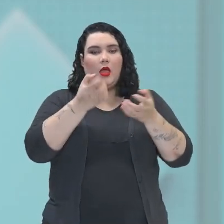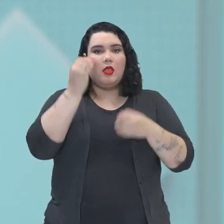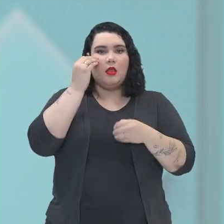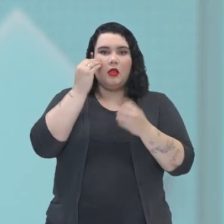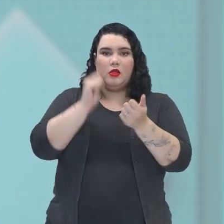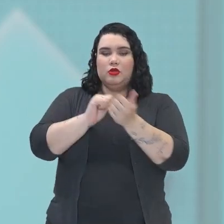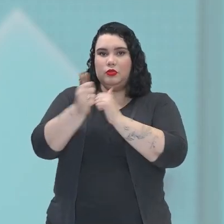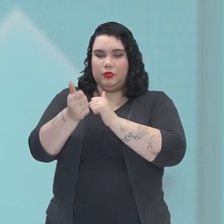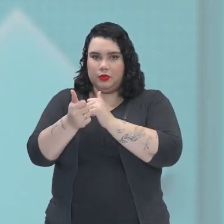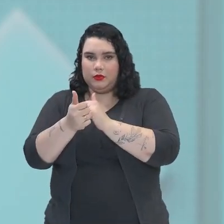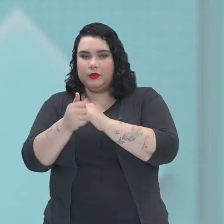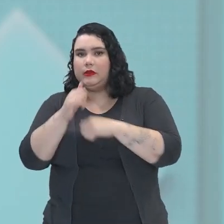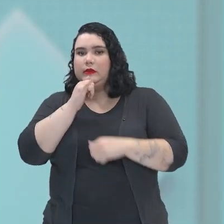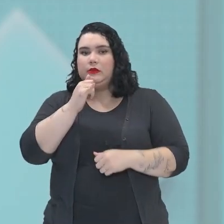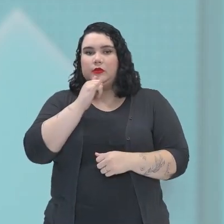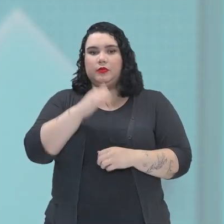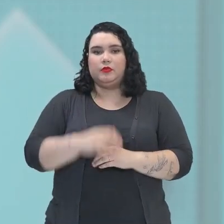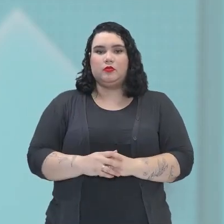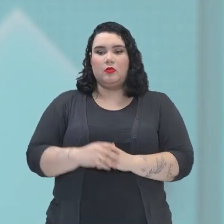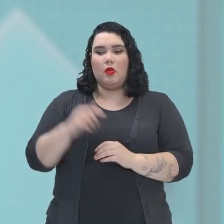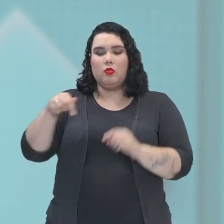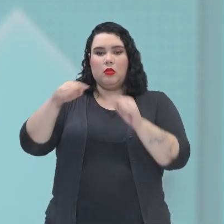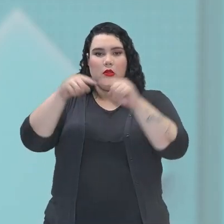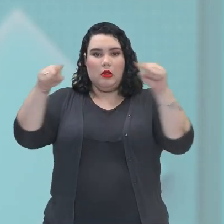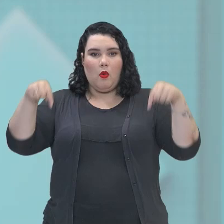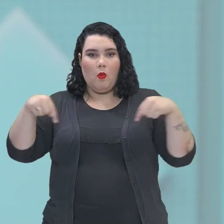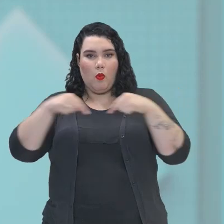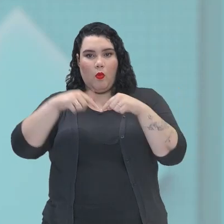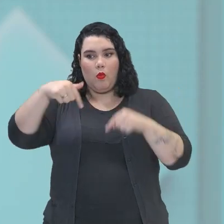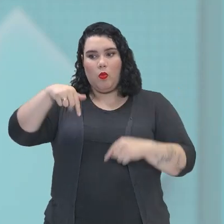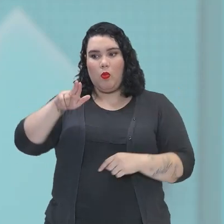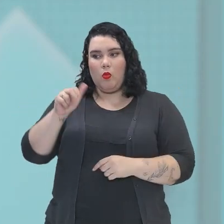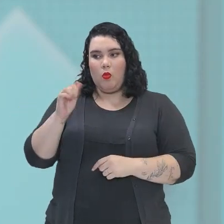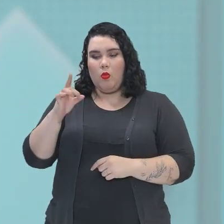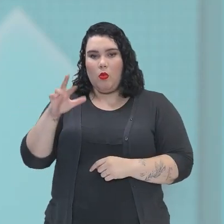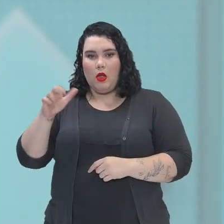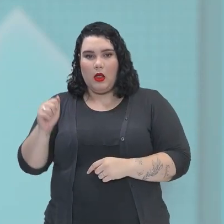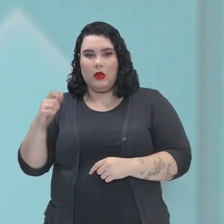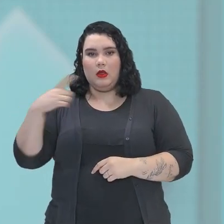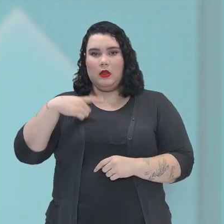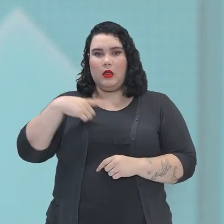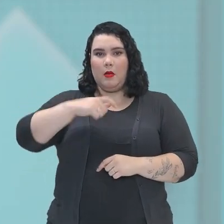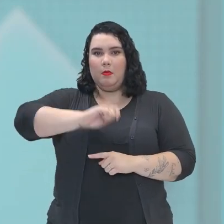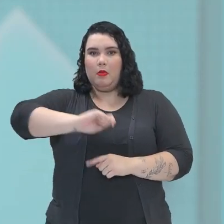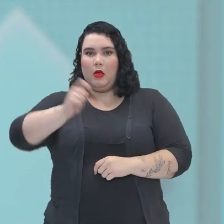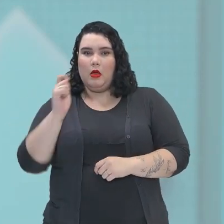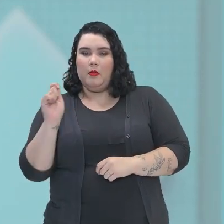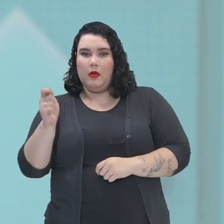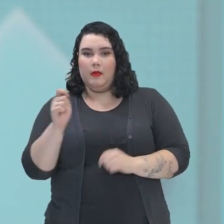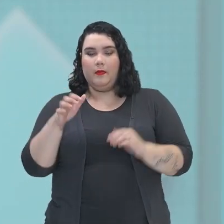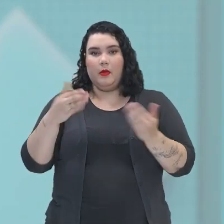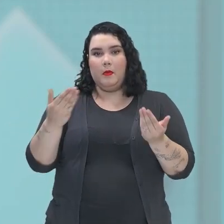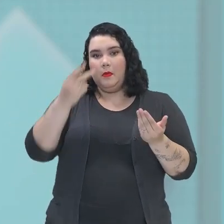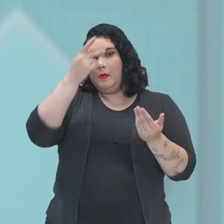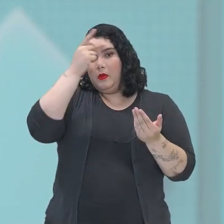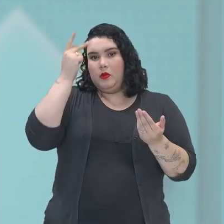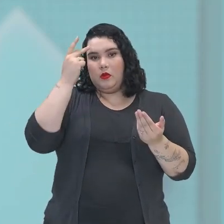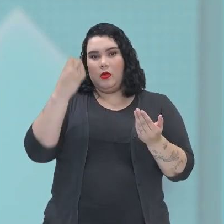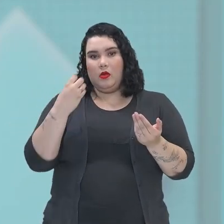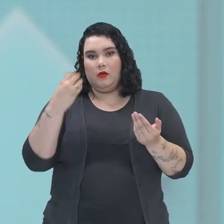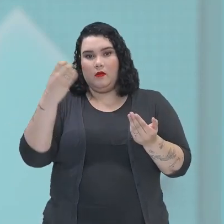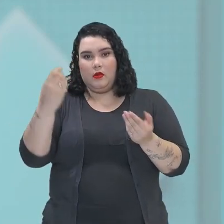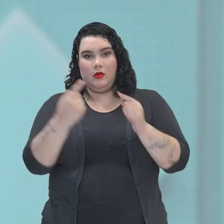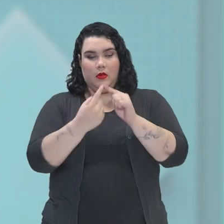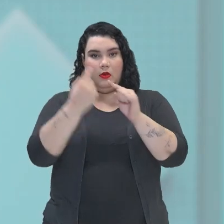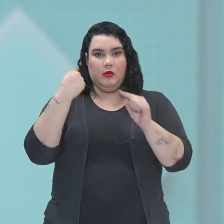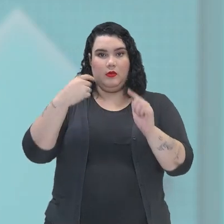tênis de quadra sempre foi assim, um esporte muito de elite, né? Então o pessoal que viajava naquela época lá do